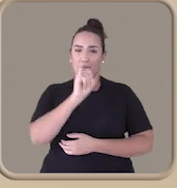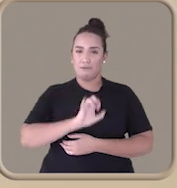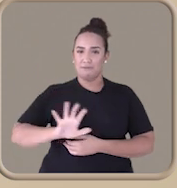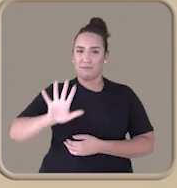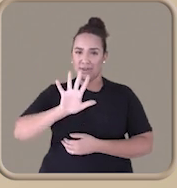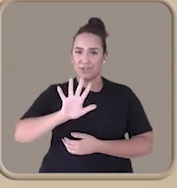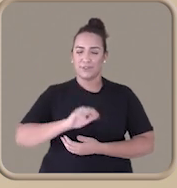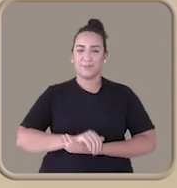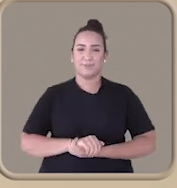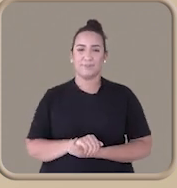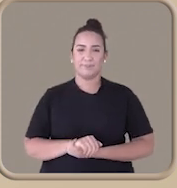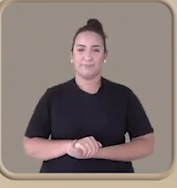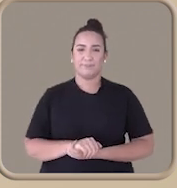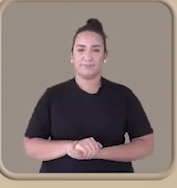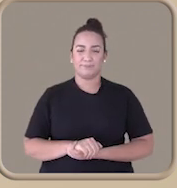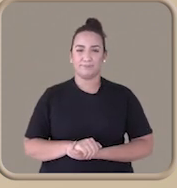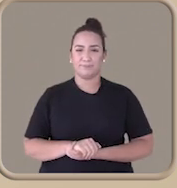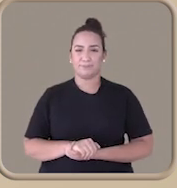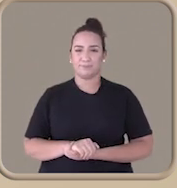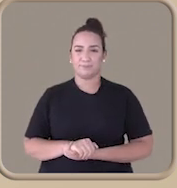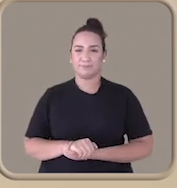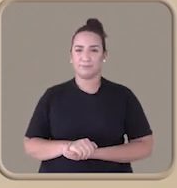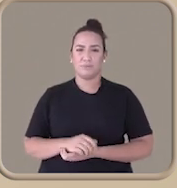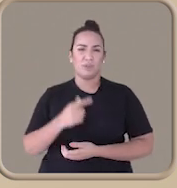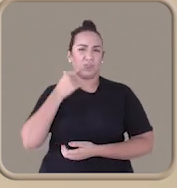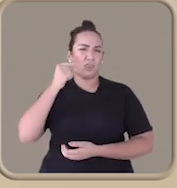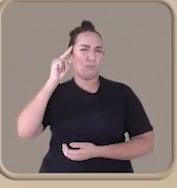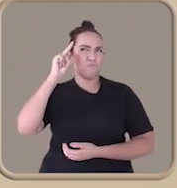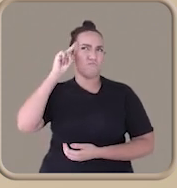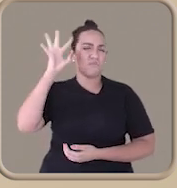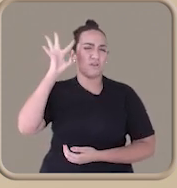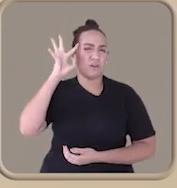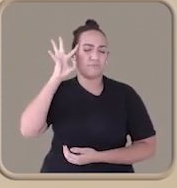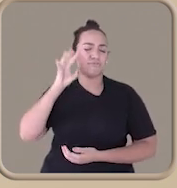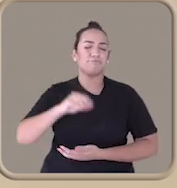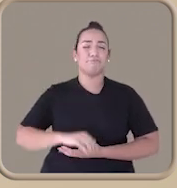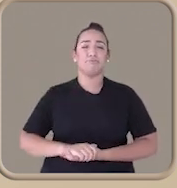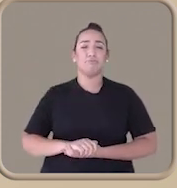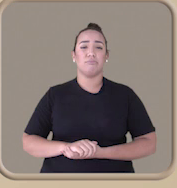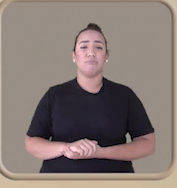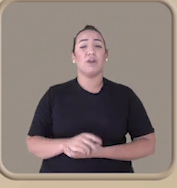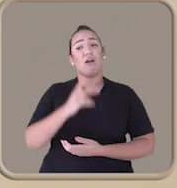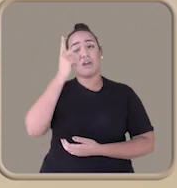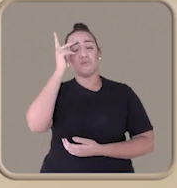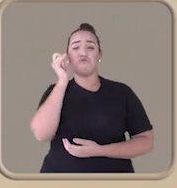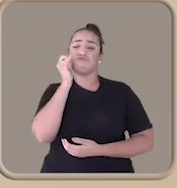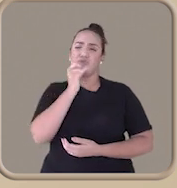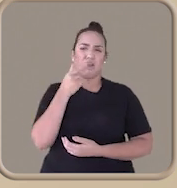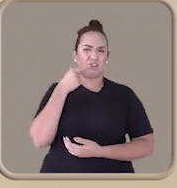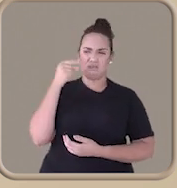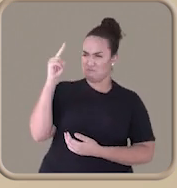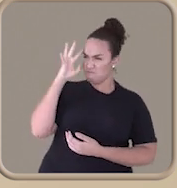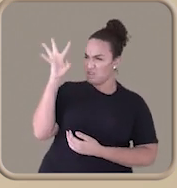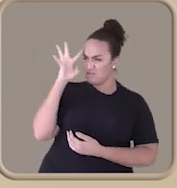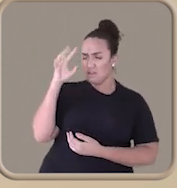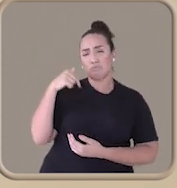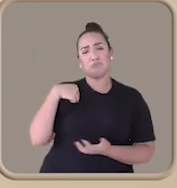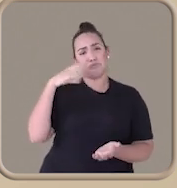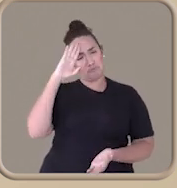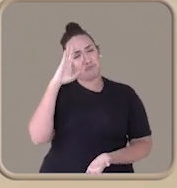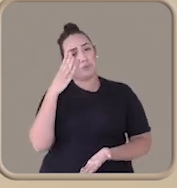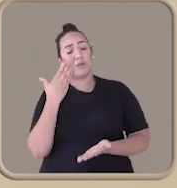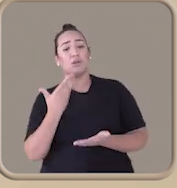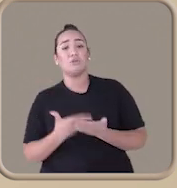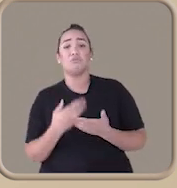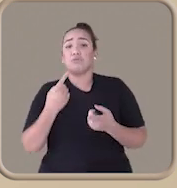deste livro. Gato pensa? Dizem que gato não pensa, não é difícil de crer. Já